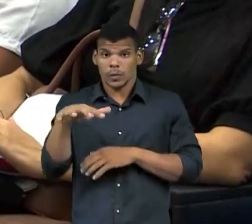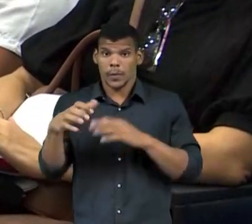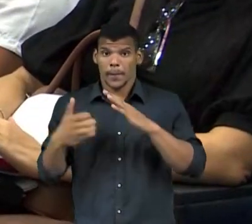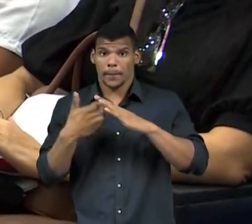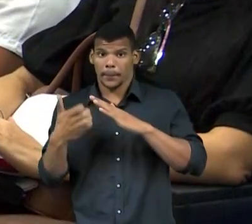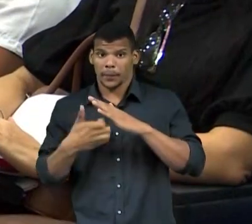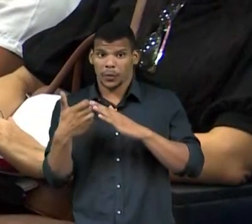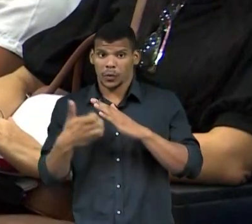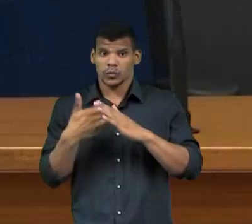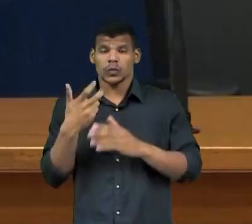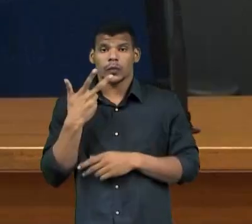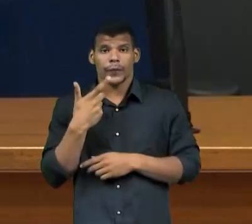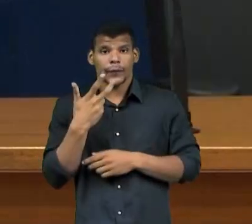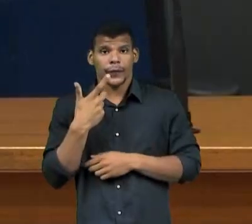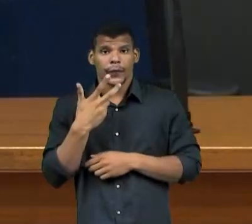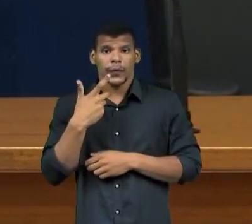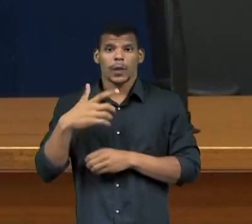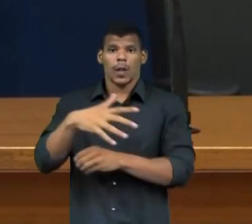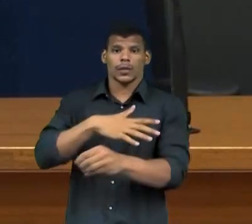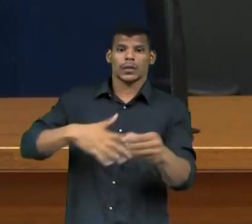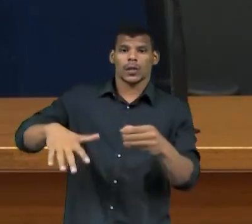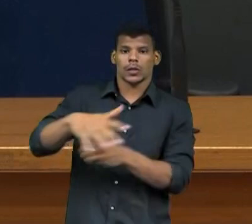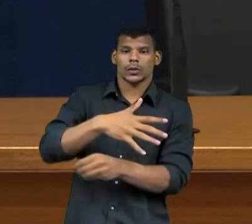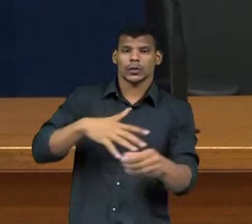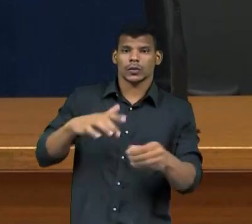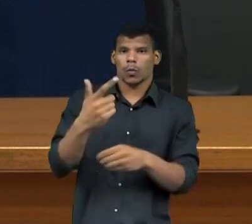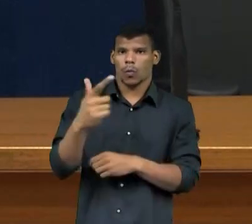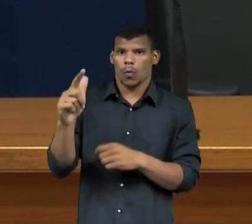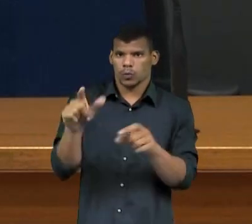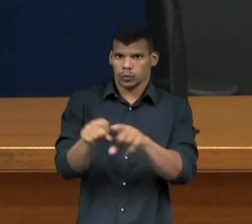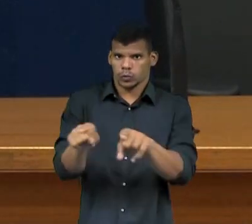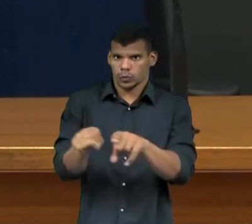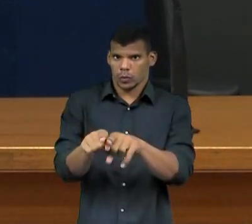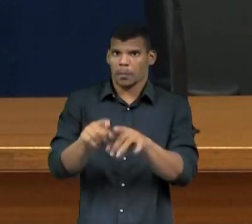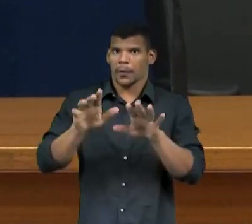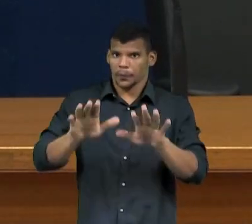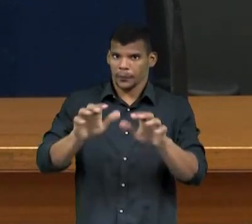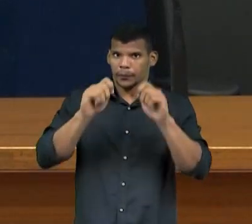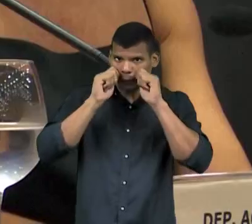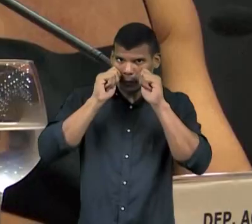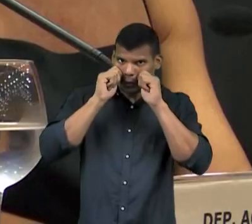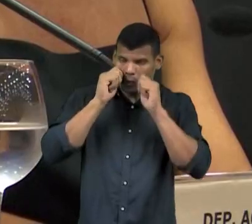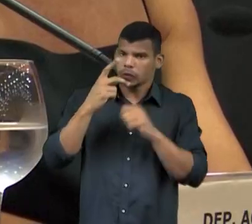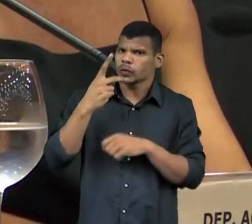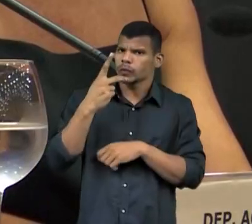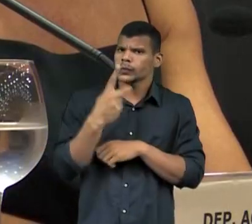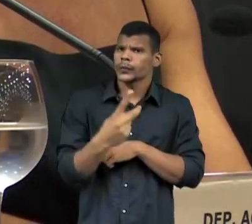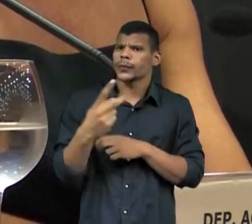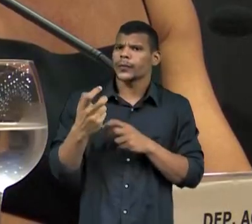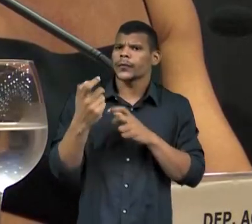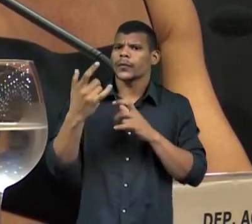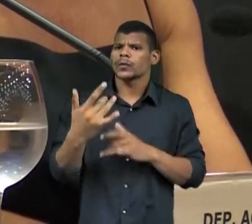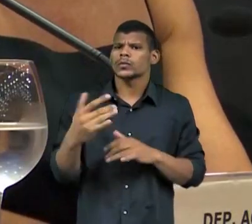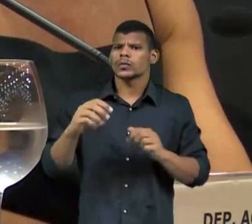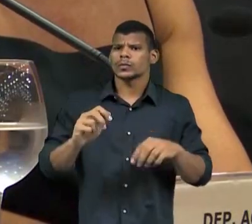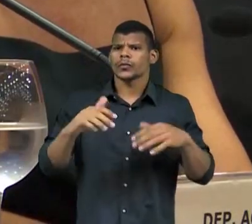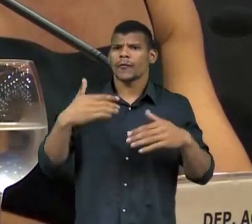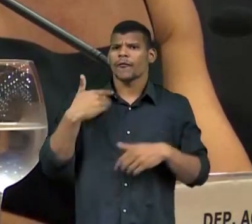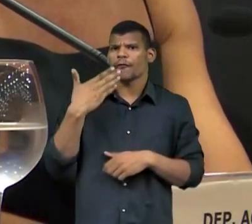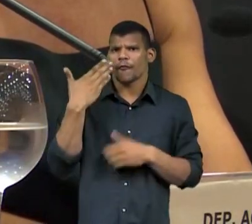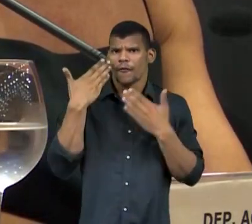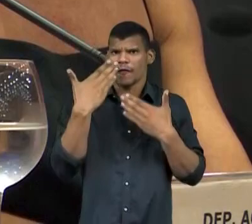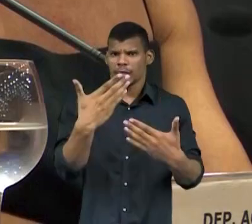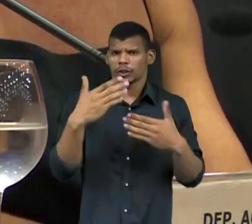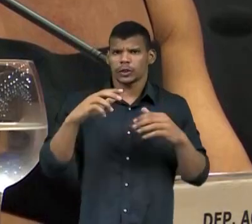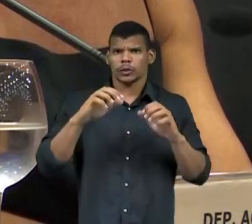Fortaleza e outras regiões. De acordo com o deputado Acrísio Sena, presidente da Frente Parlamentar pelos Consórcios Públicos de Manejo de